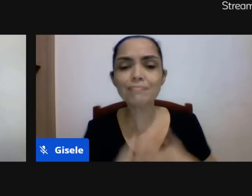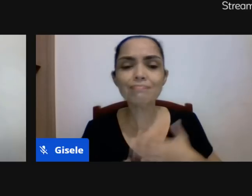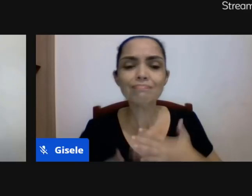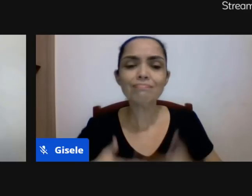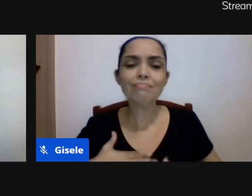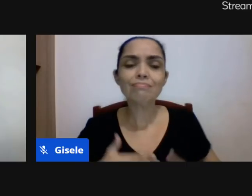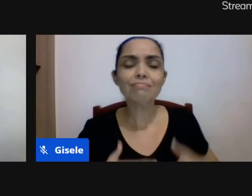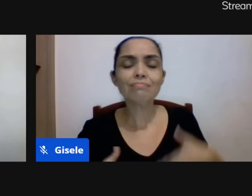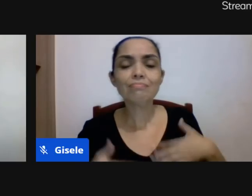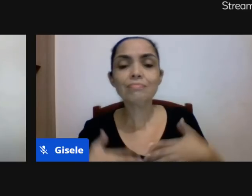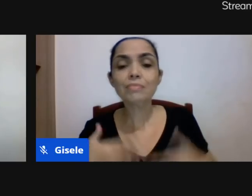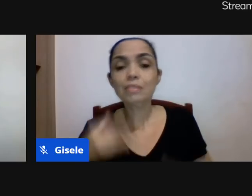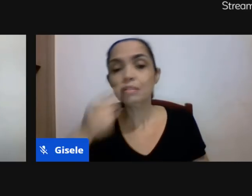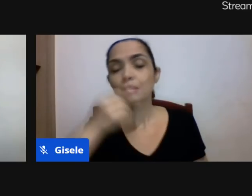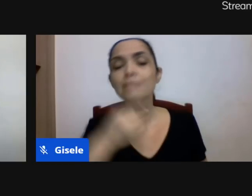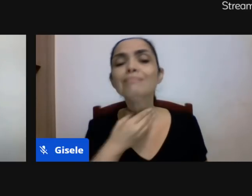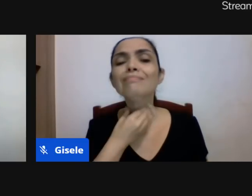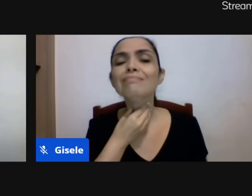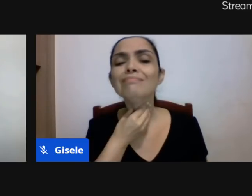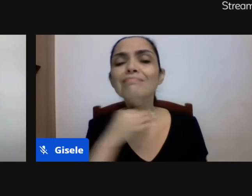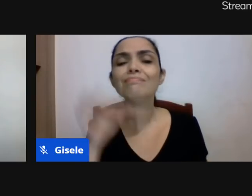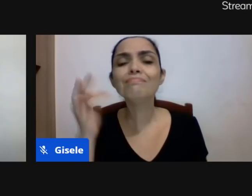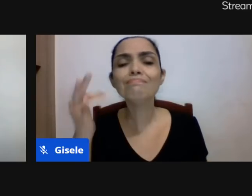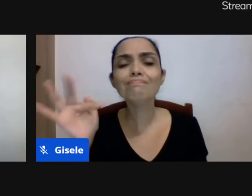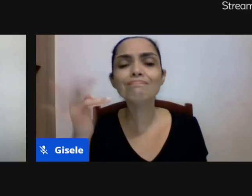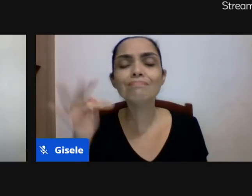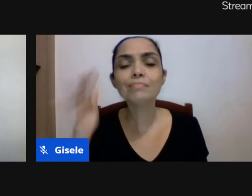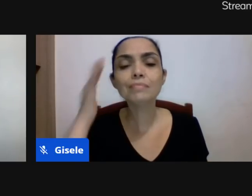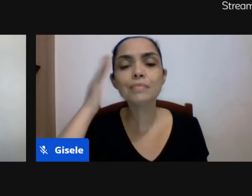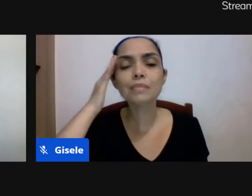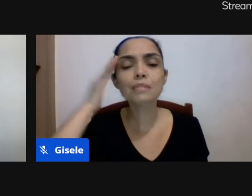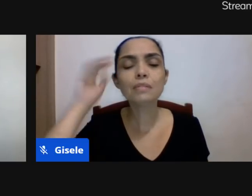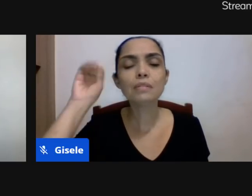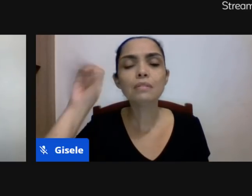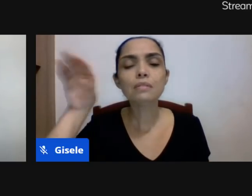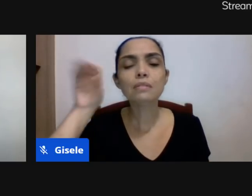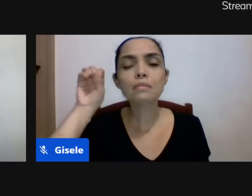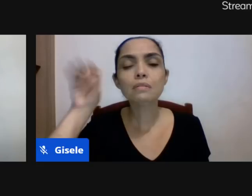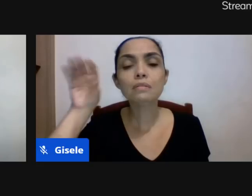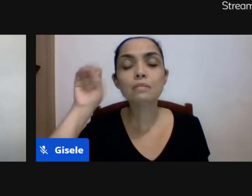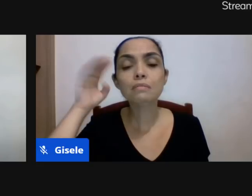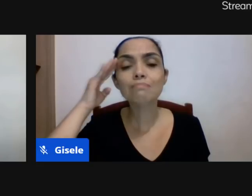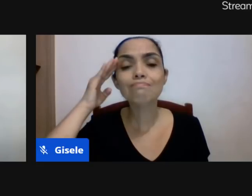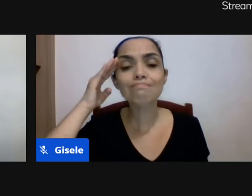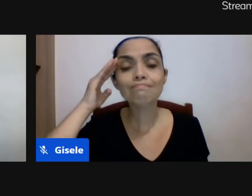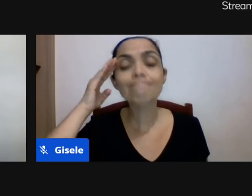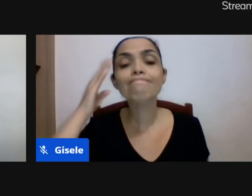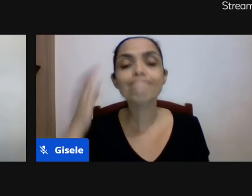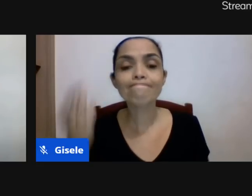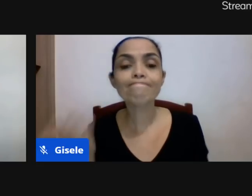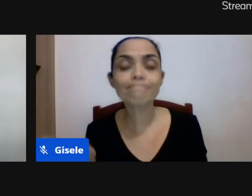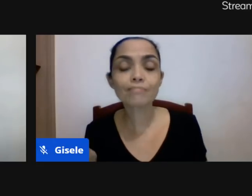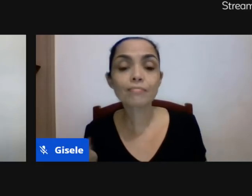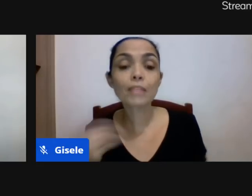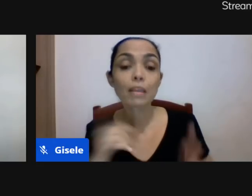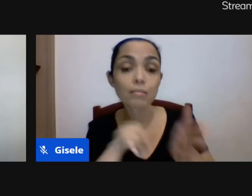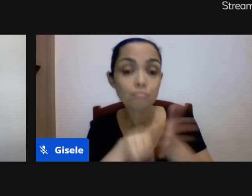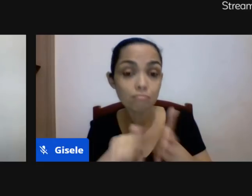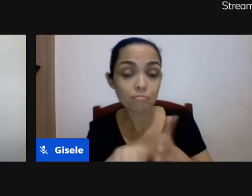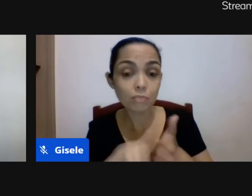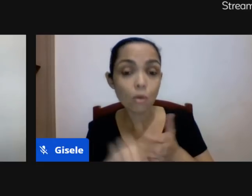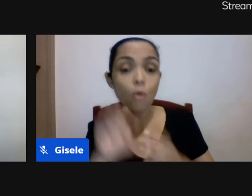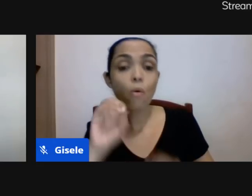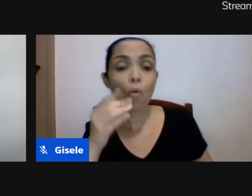nasal, coriza, dor de garganta, dor de cabeça. Esses são sintomas até mais comuns. Algumas pessoas têm sintomas gastrointestinais,